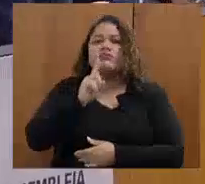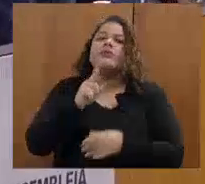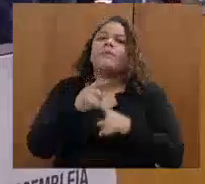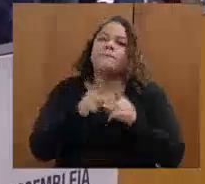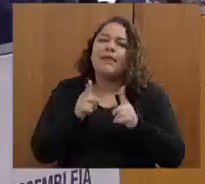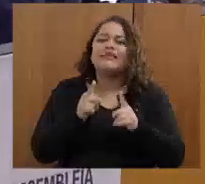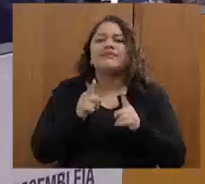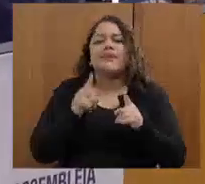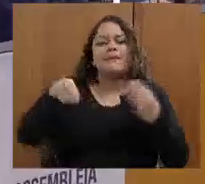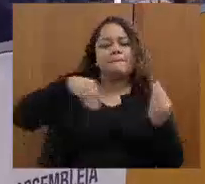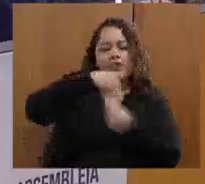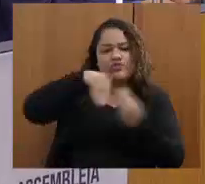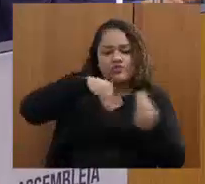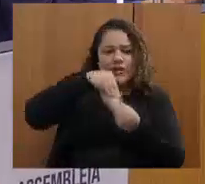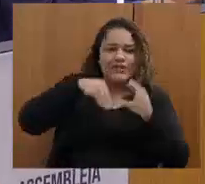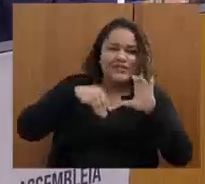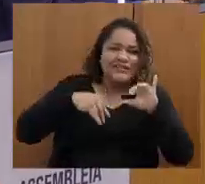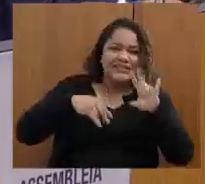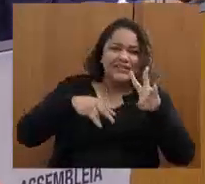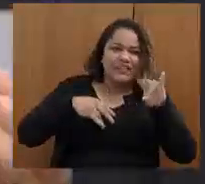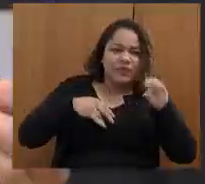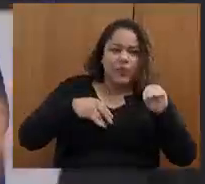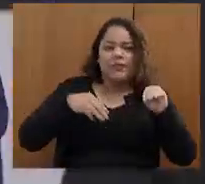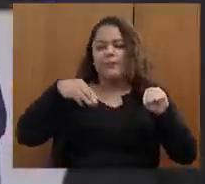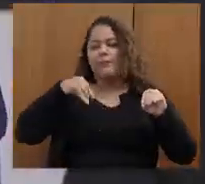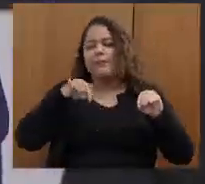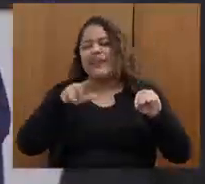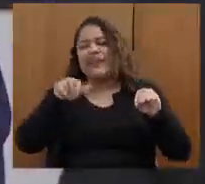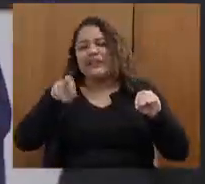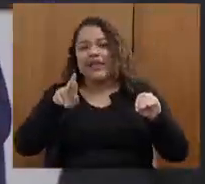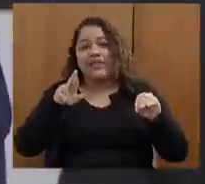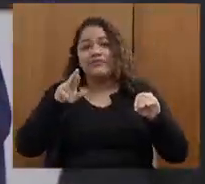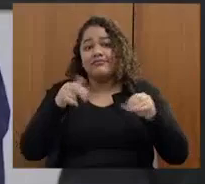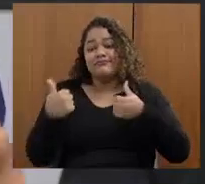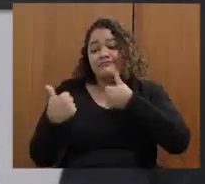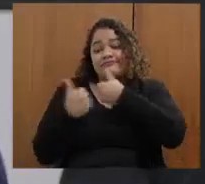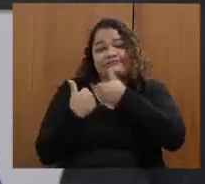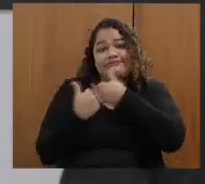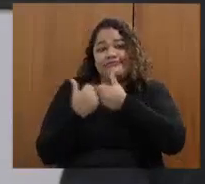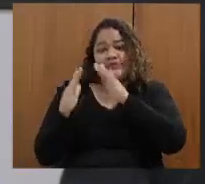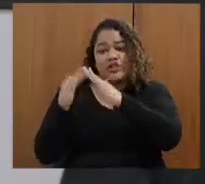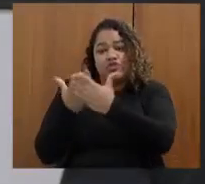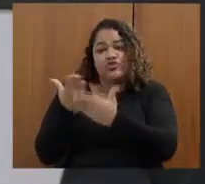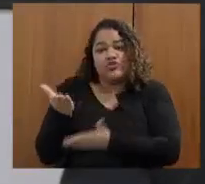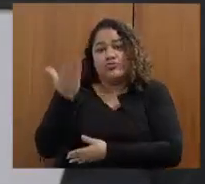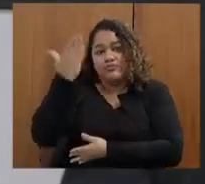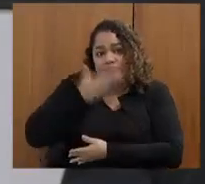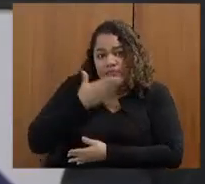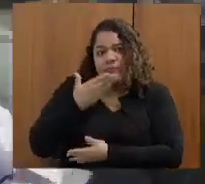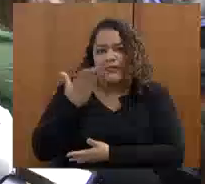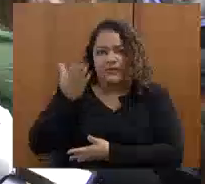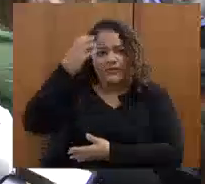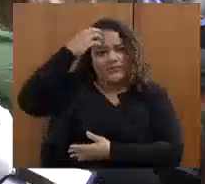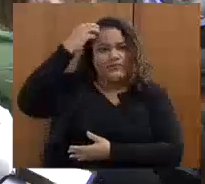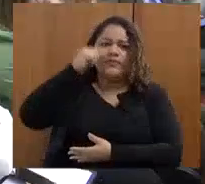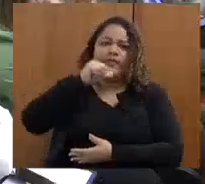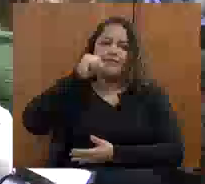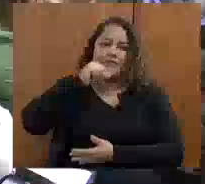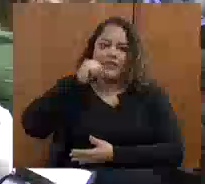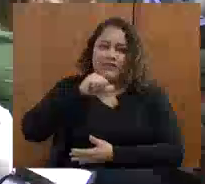tá aqui do ladinho é só eu haver e vai ver o resultado que essa escola Princesa Isabel